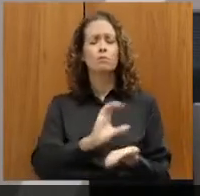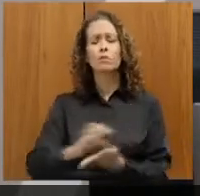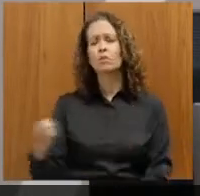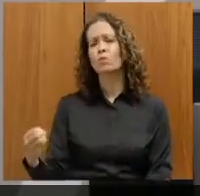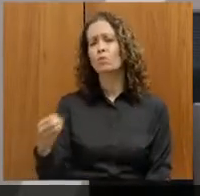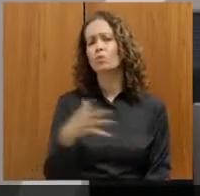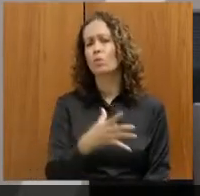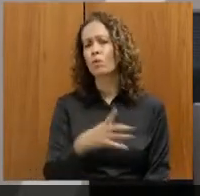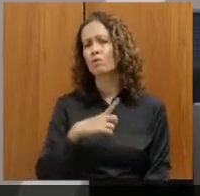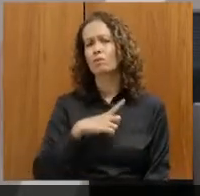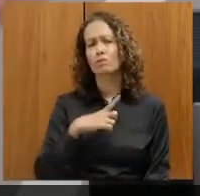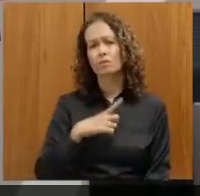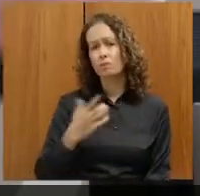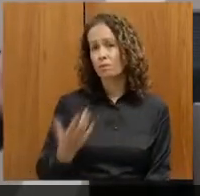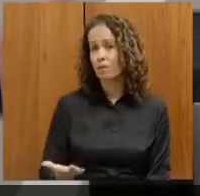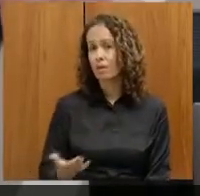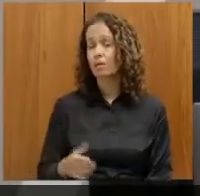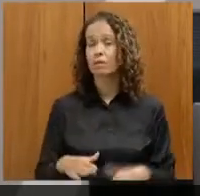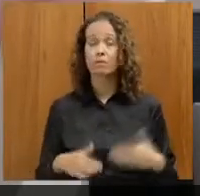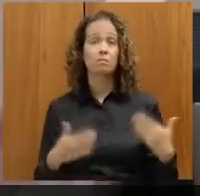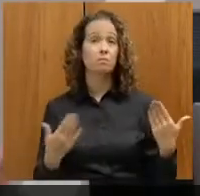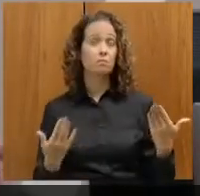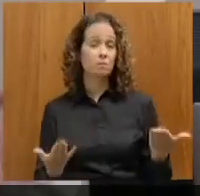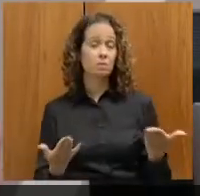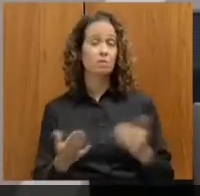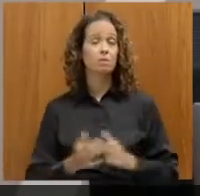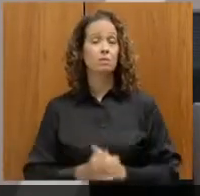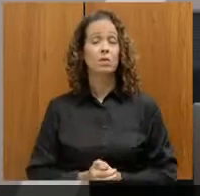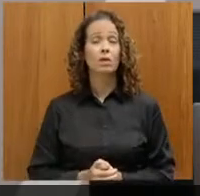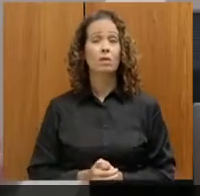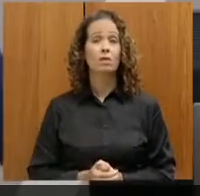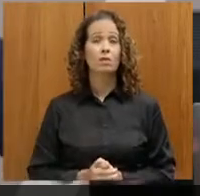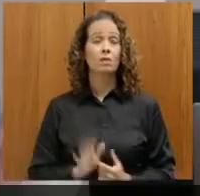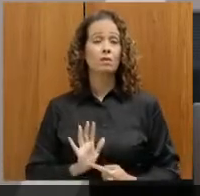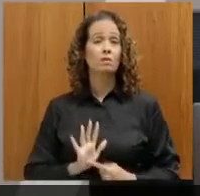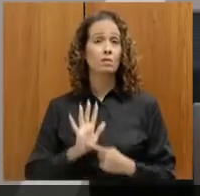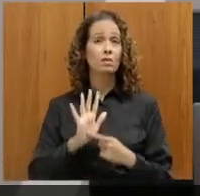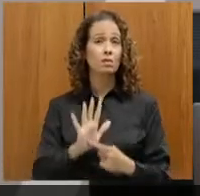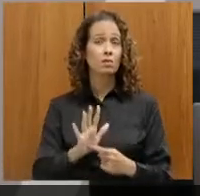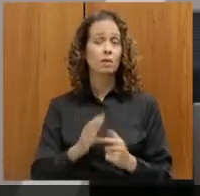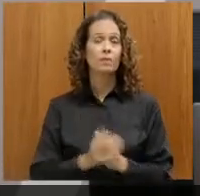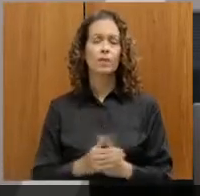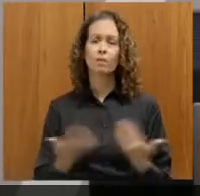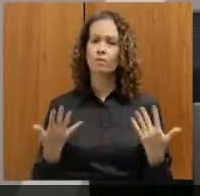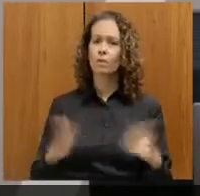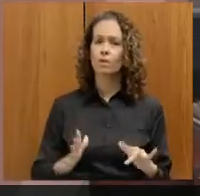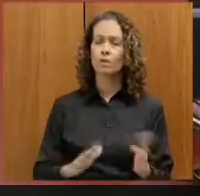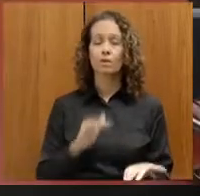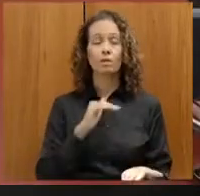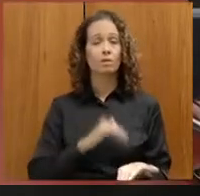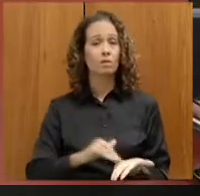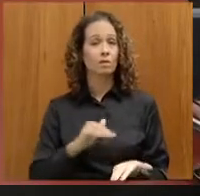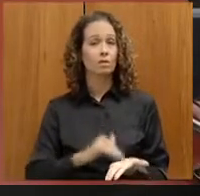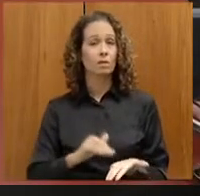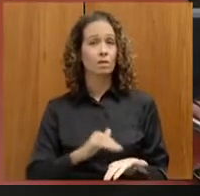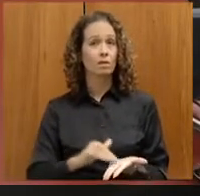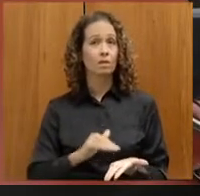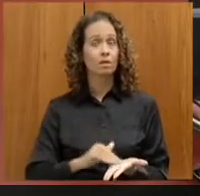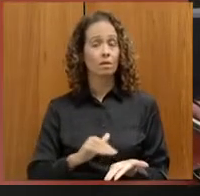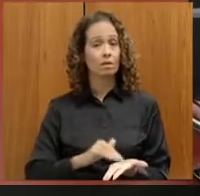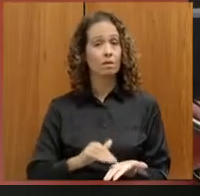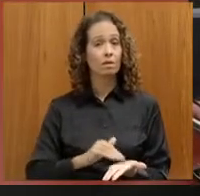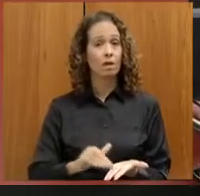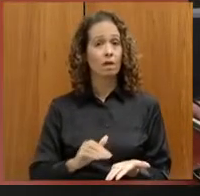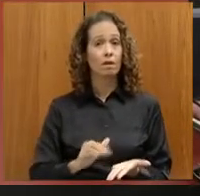atraídos eu não vou deixar que evidentemente eu não vou querer que o secretário de